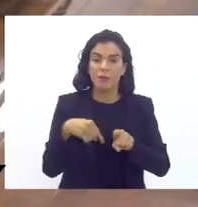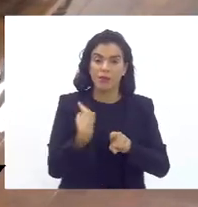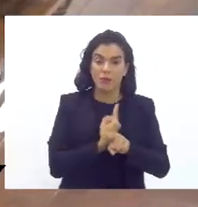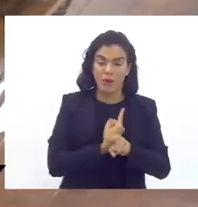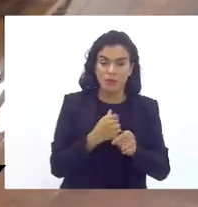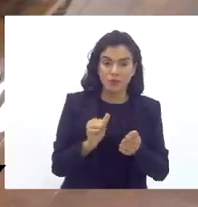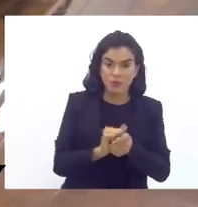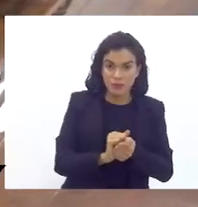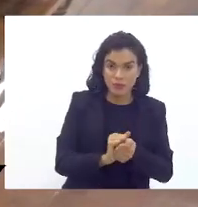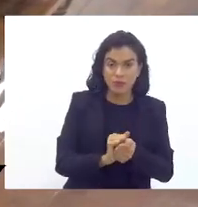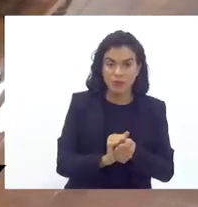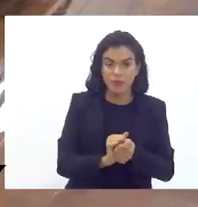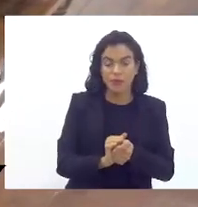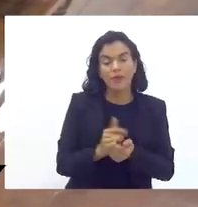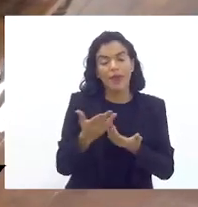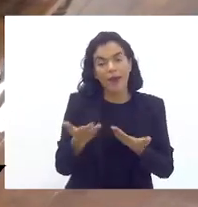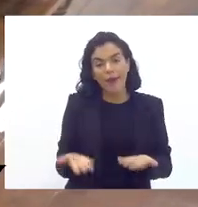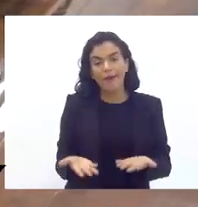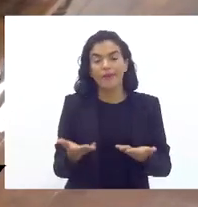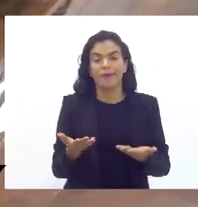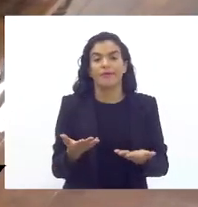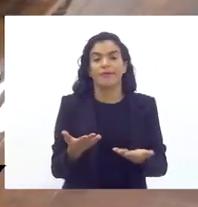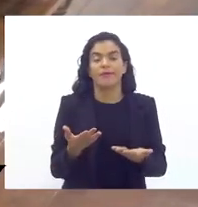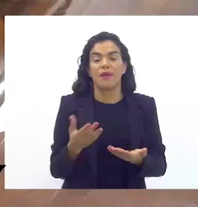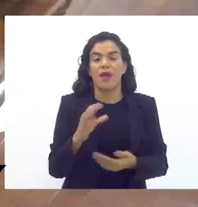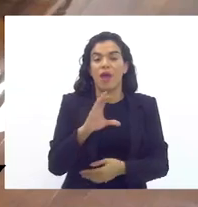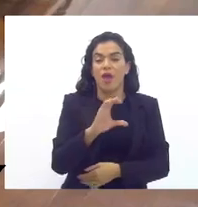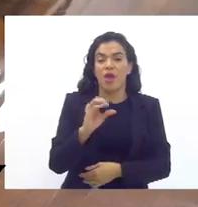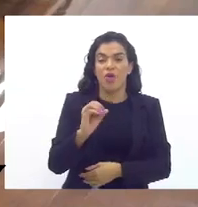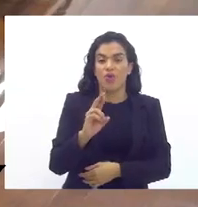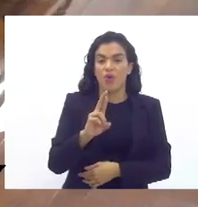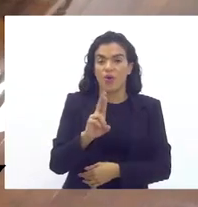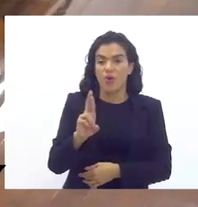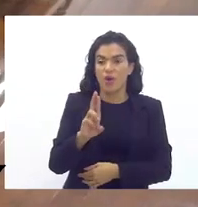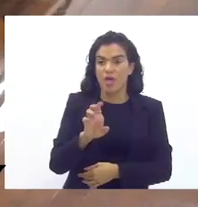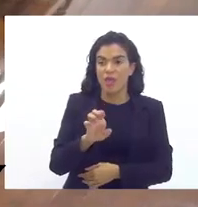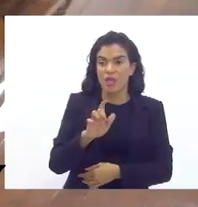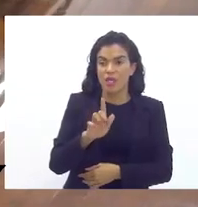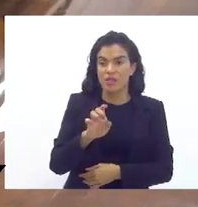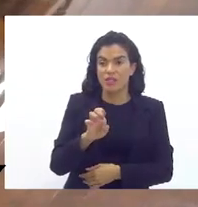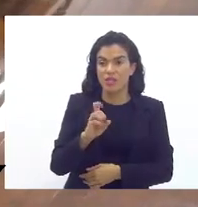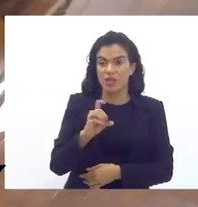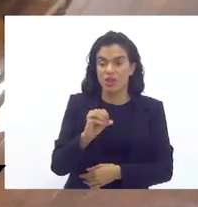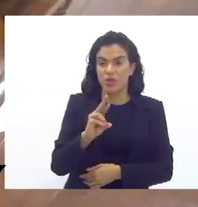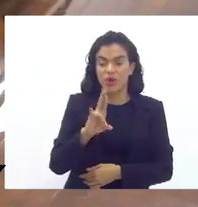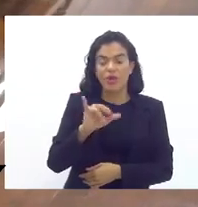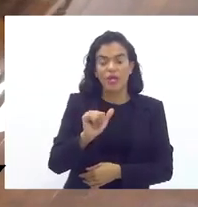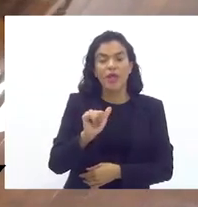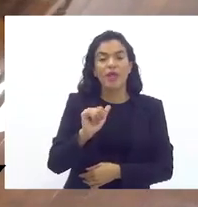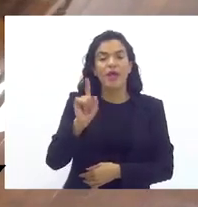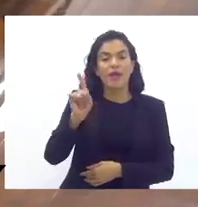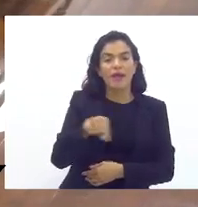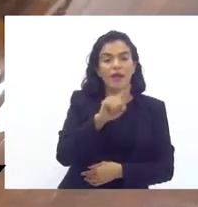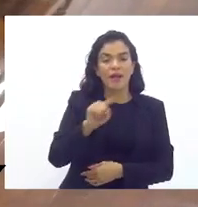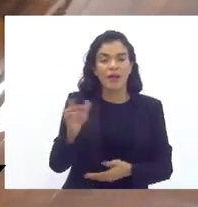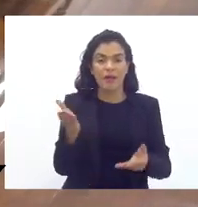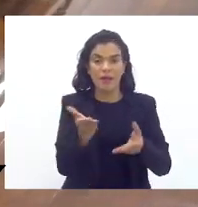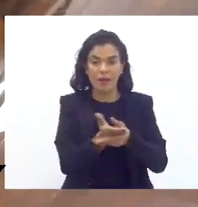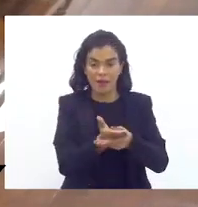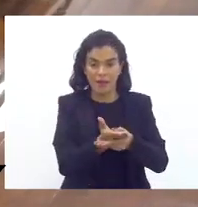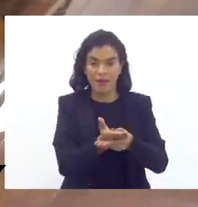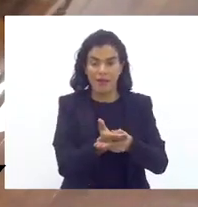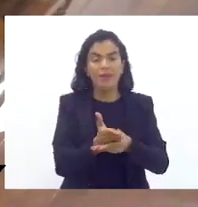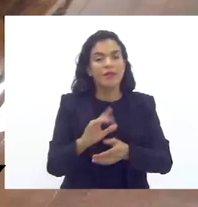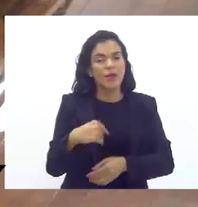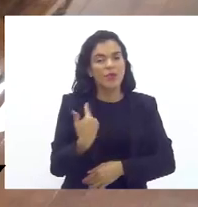e aí a corregedoria arquivou o processo mas mesmo assim os jovens ainda continuam sendo então nós